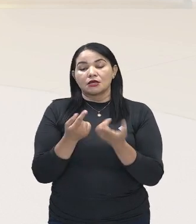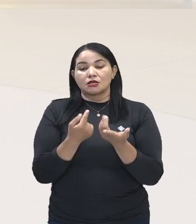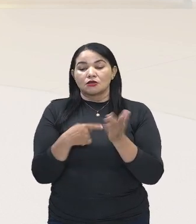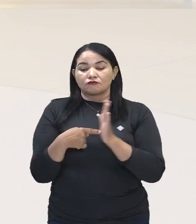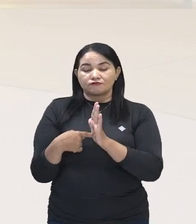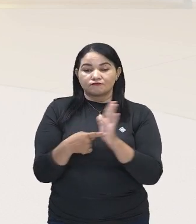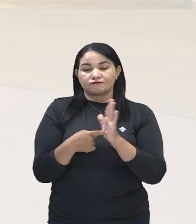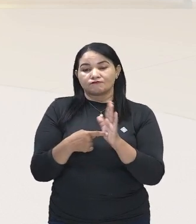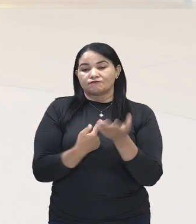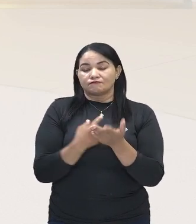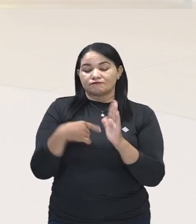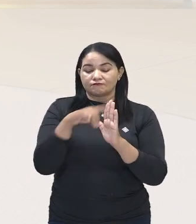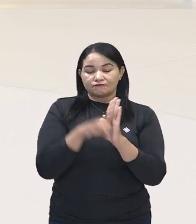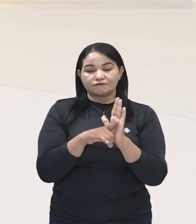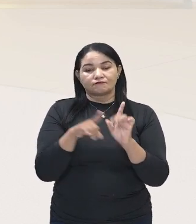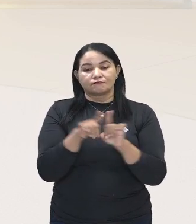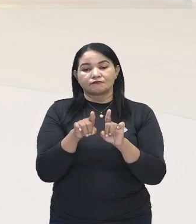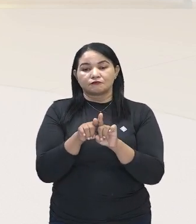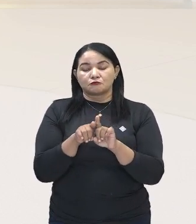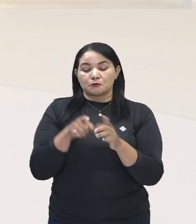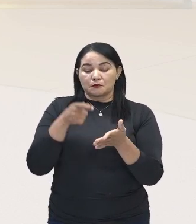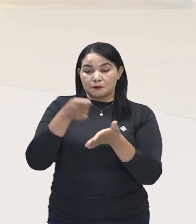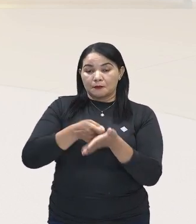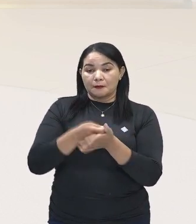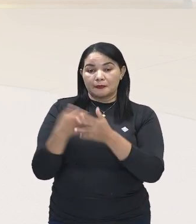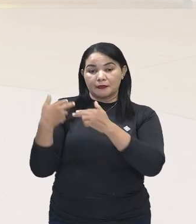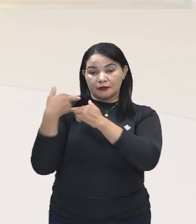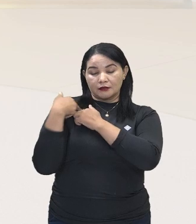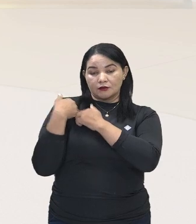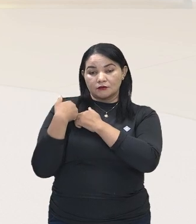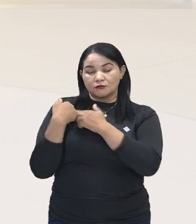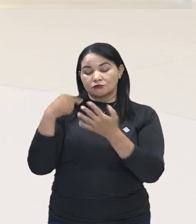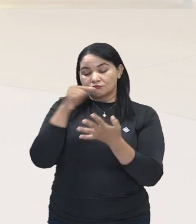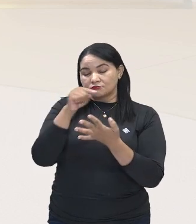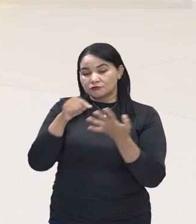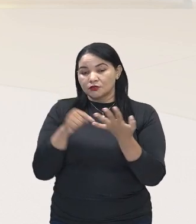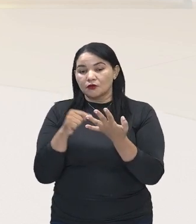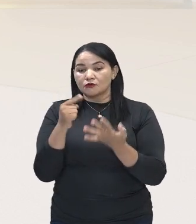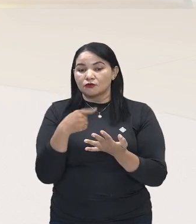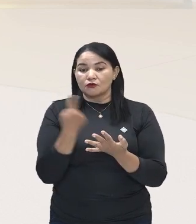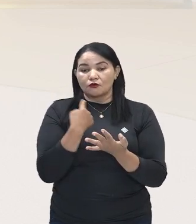direitos como nossos deveres. Ou seja, nós vamos ser